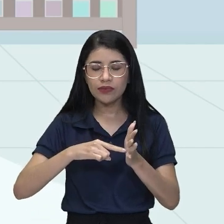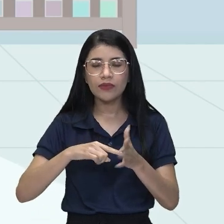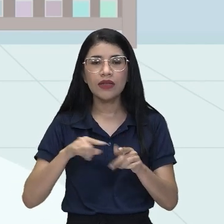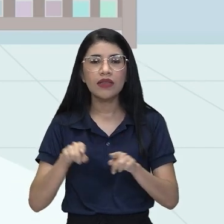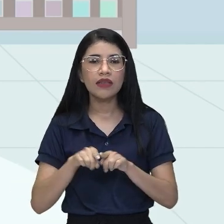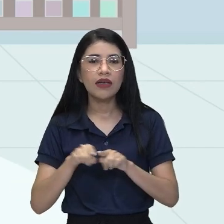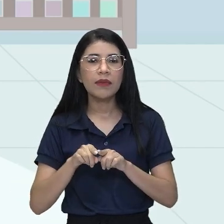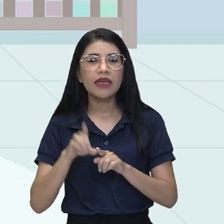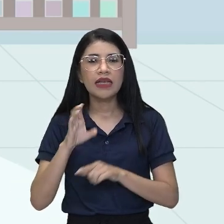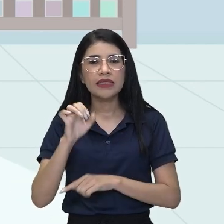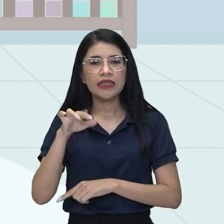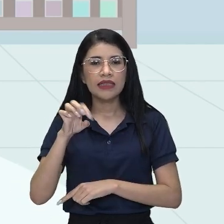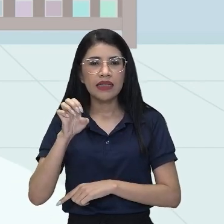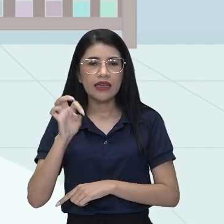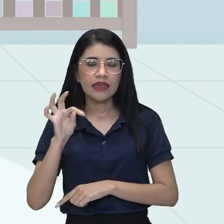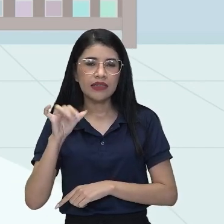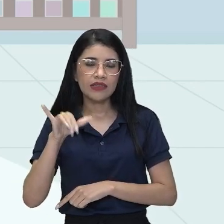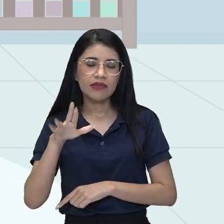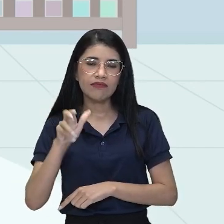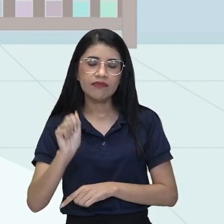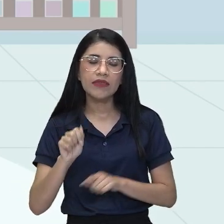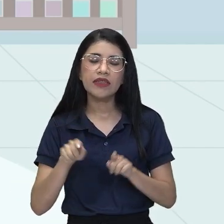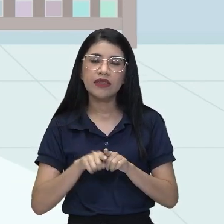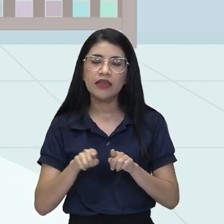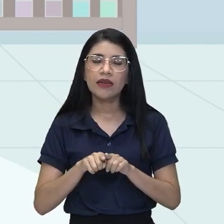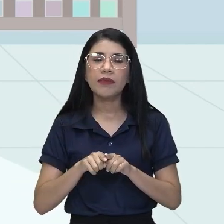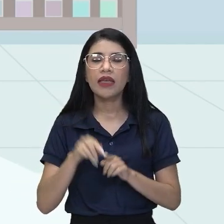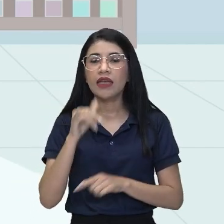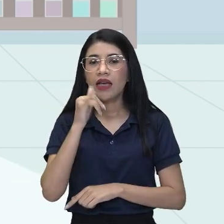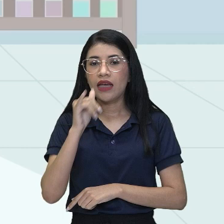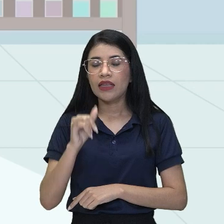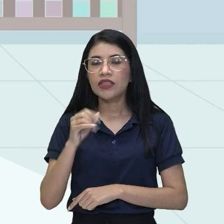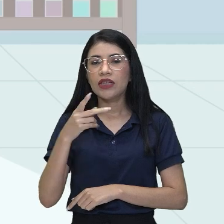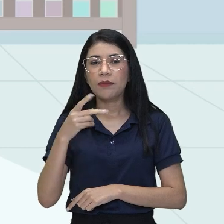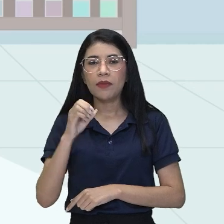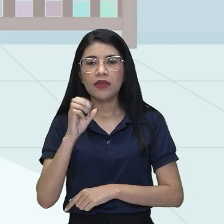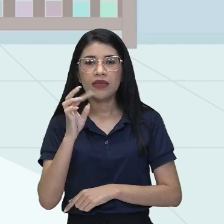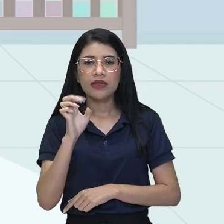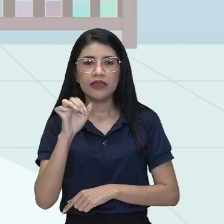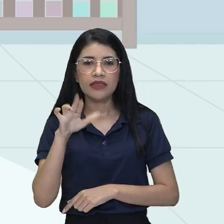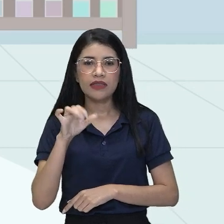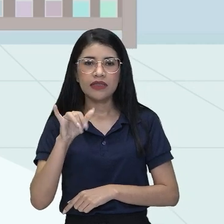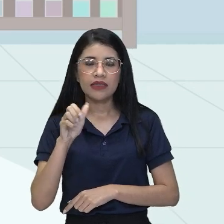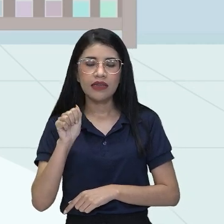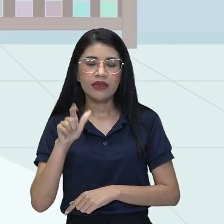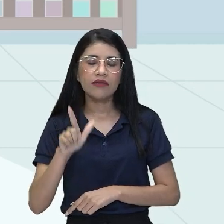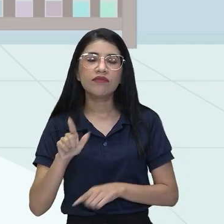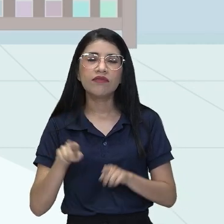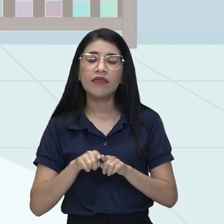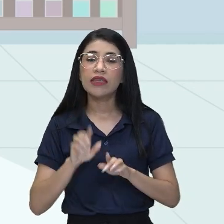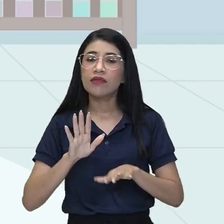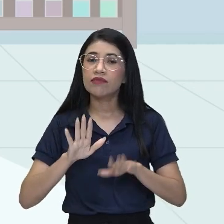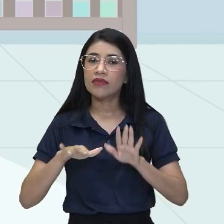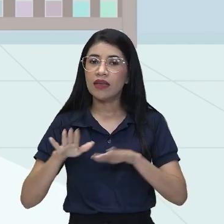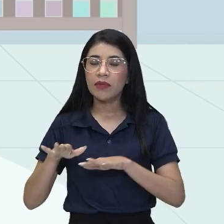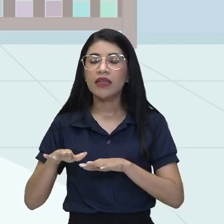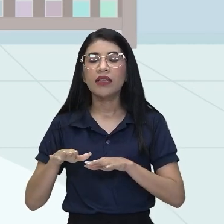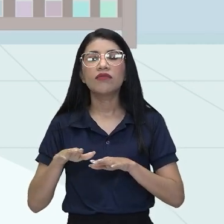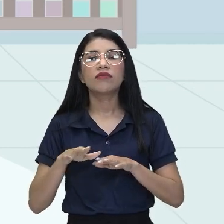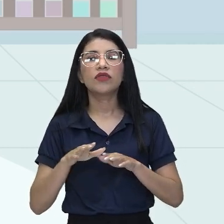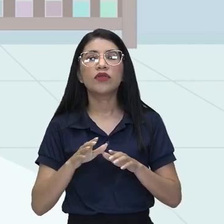tenho a cinética, a energia potencial. Então, dependendo de cada